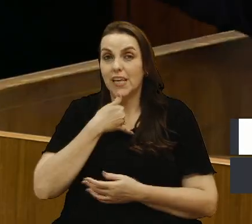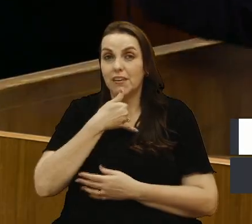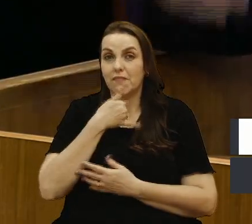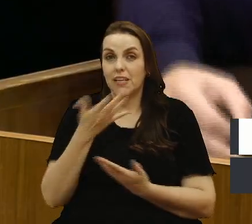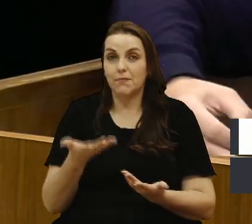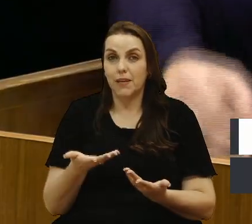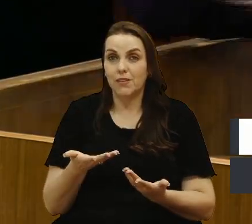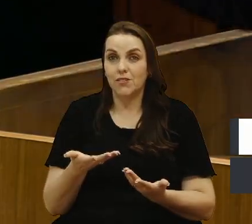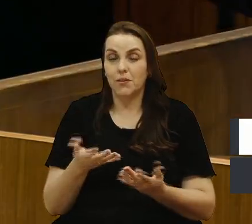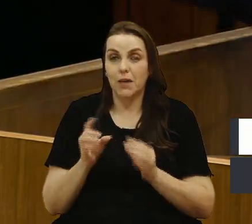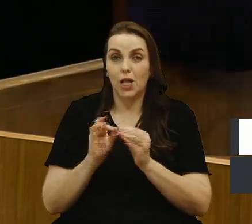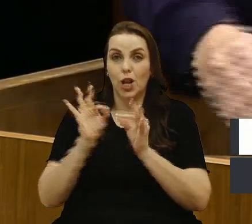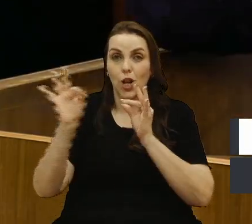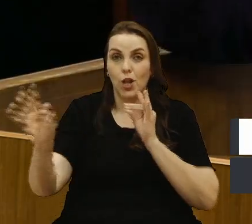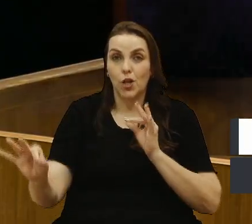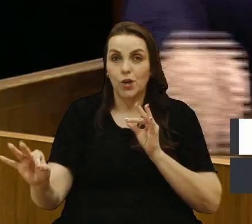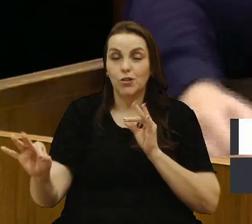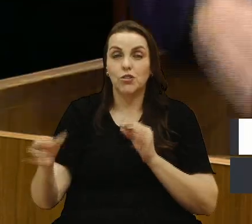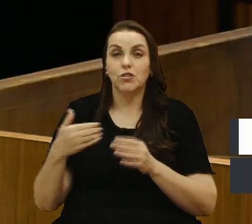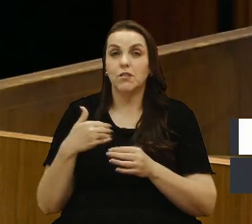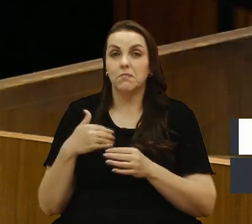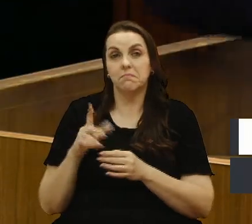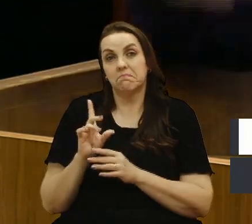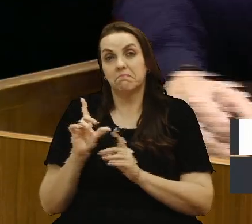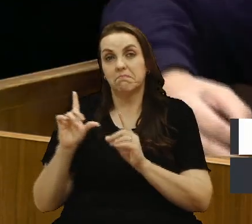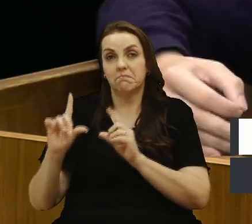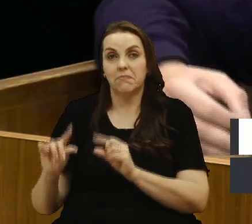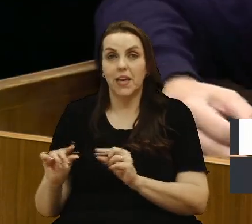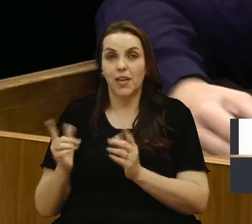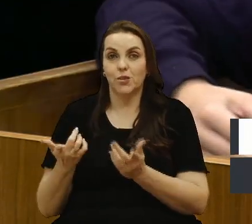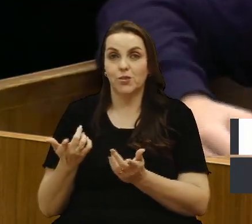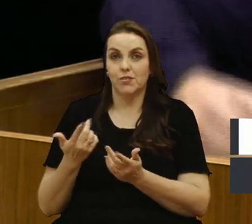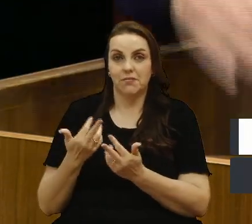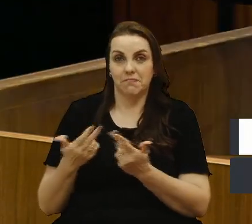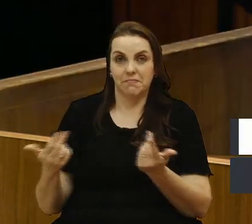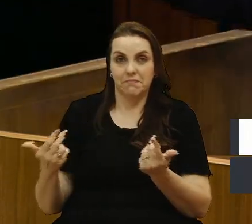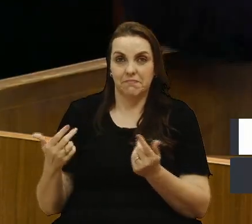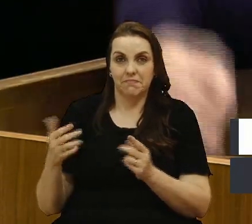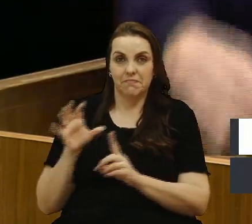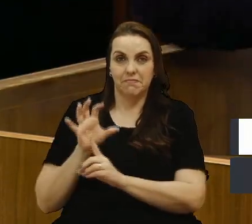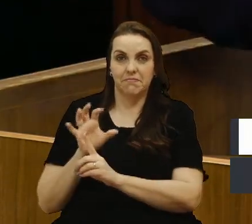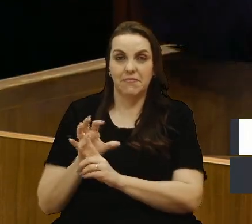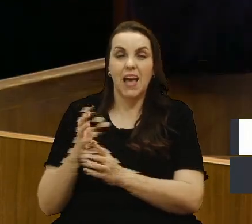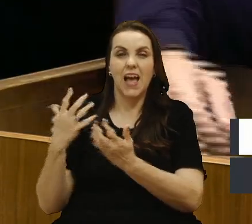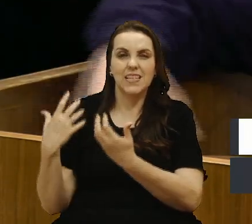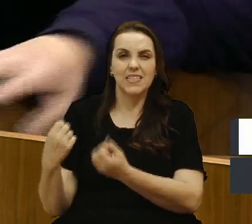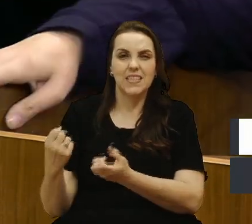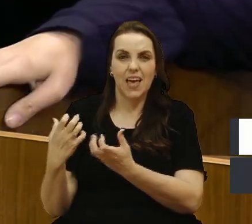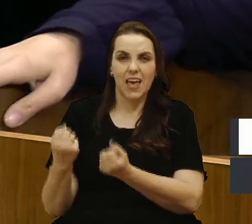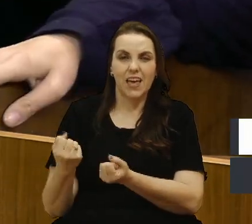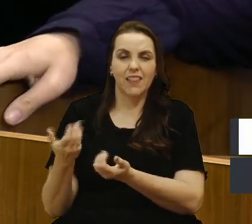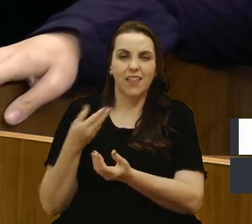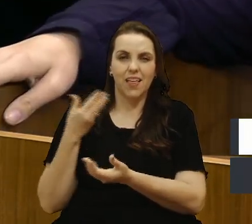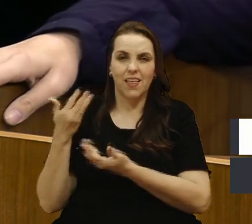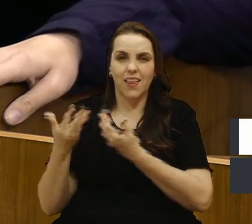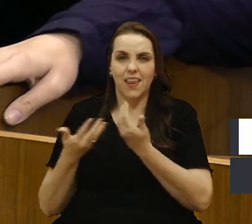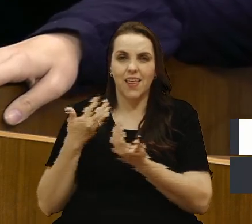quando estão mais longe, são menos suscetíveis, aceitam as regalias que o parlamento